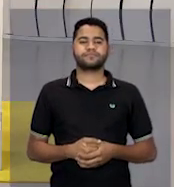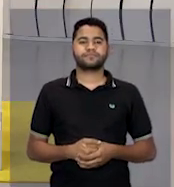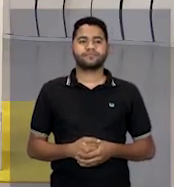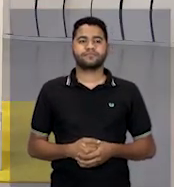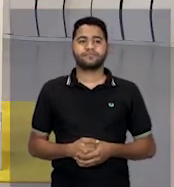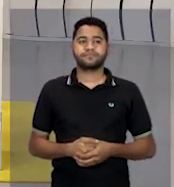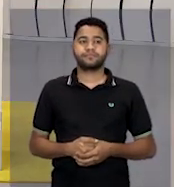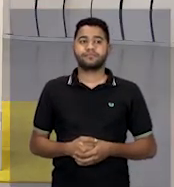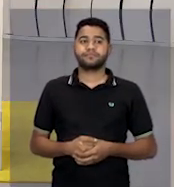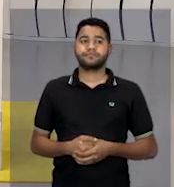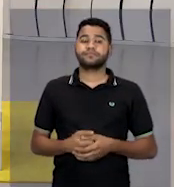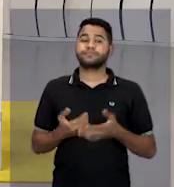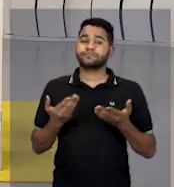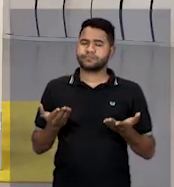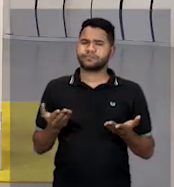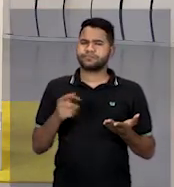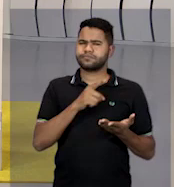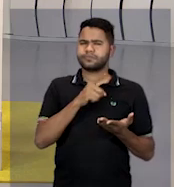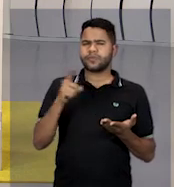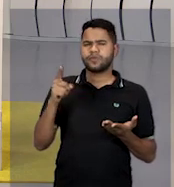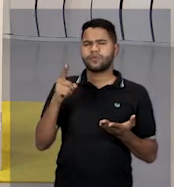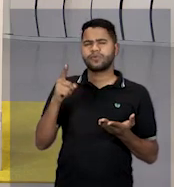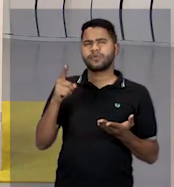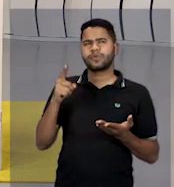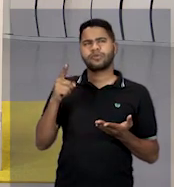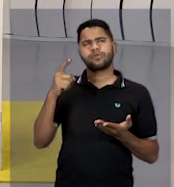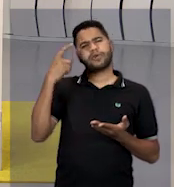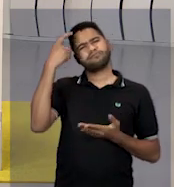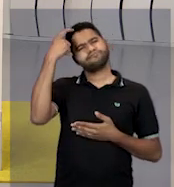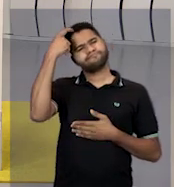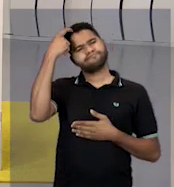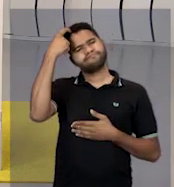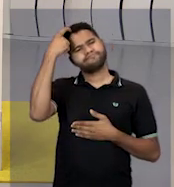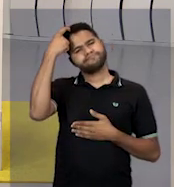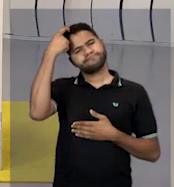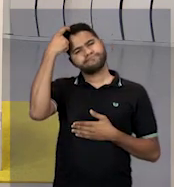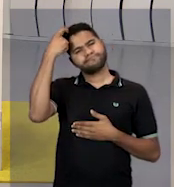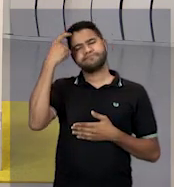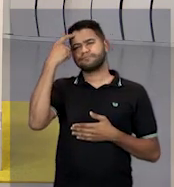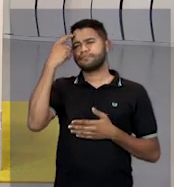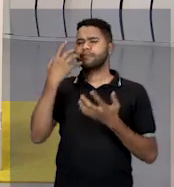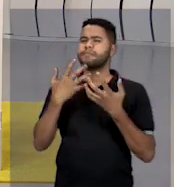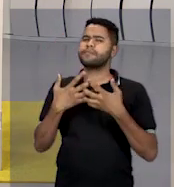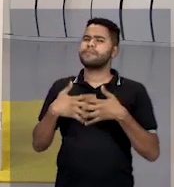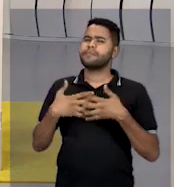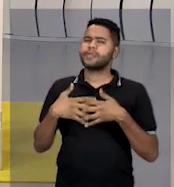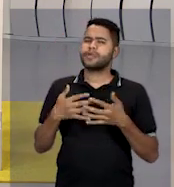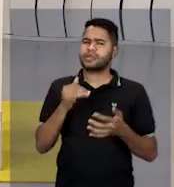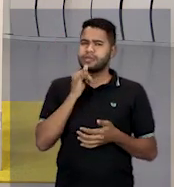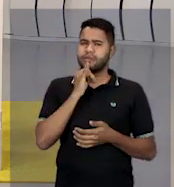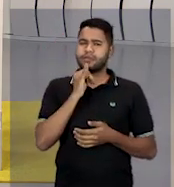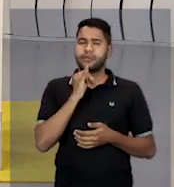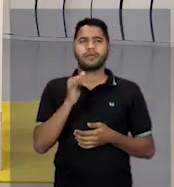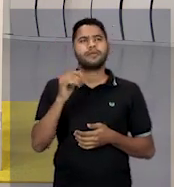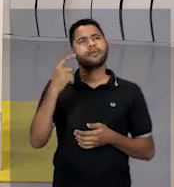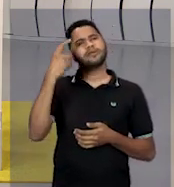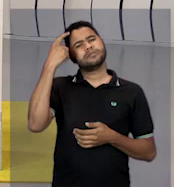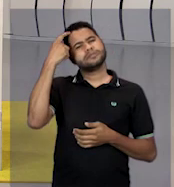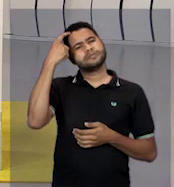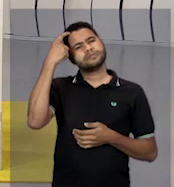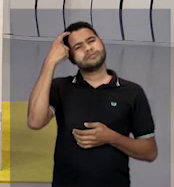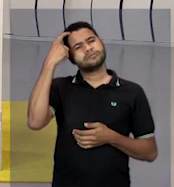Bem, vocês já pararam para pensar quando a gente fala assim, né? Olha, vamos pensar